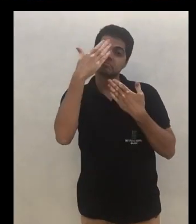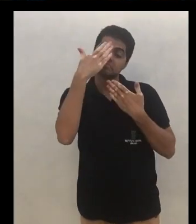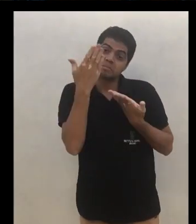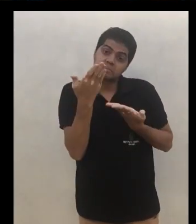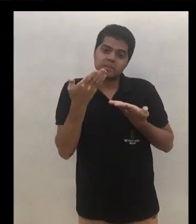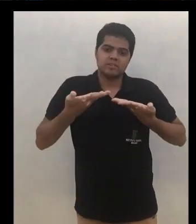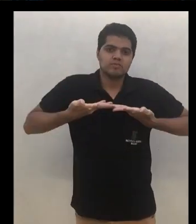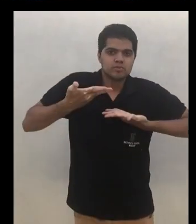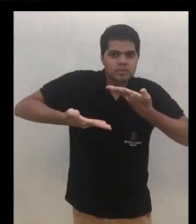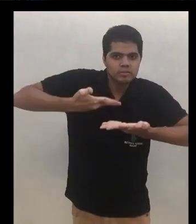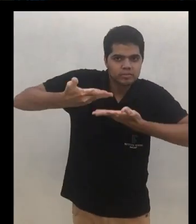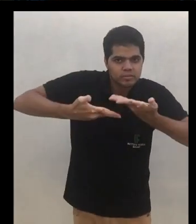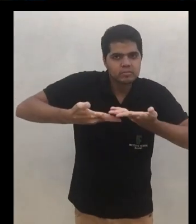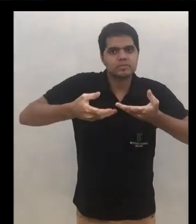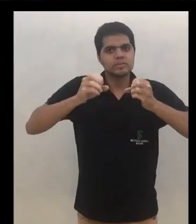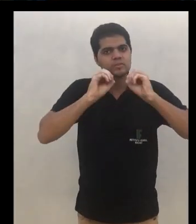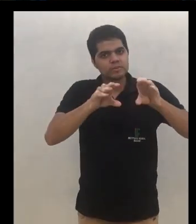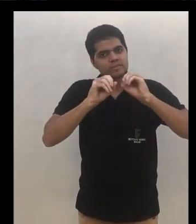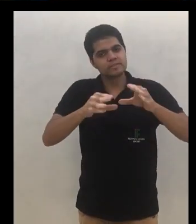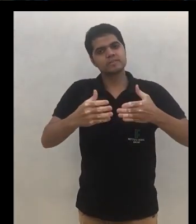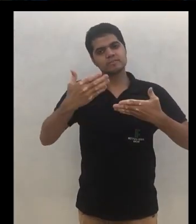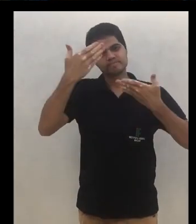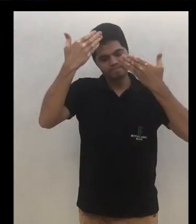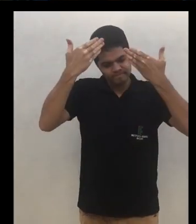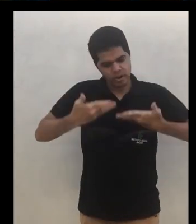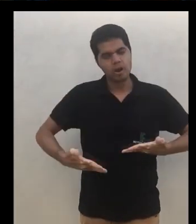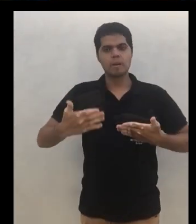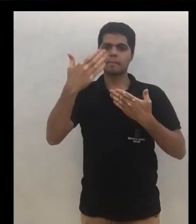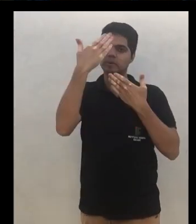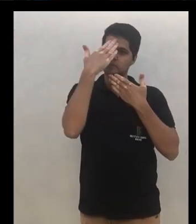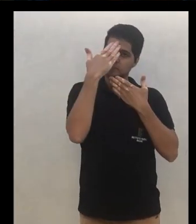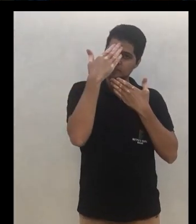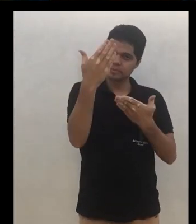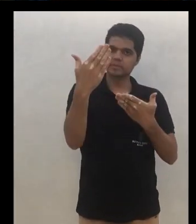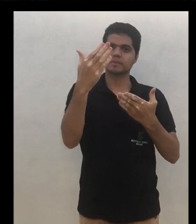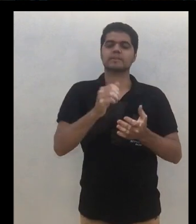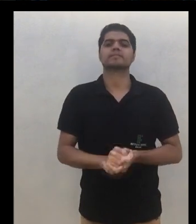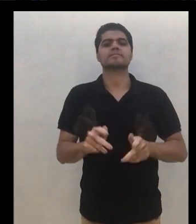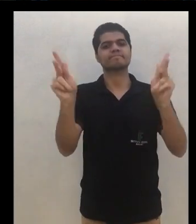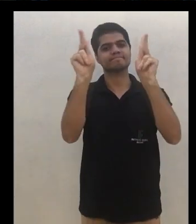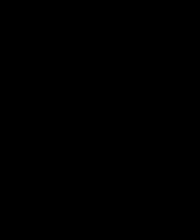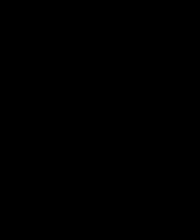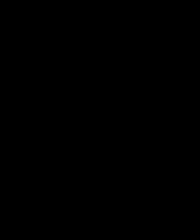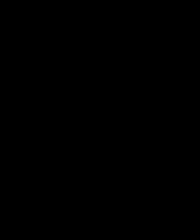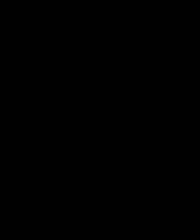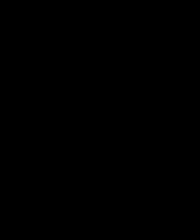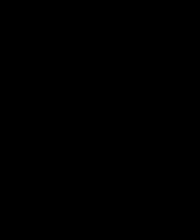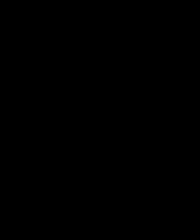vocês, e qualquer dúvida eu estou à disposição. Muito obrigado e fiquem em paz.